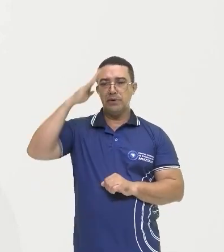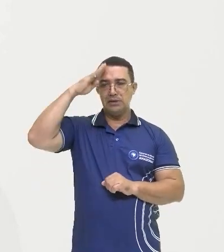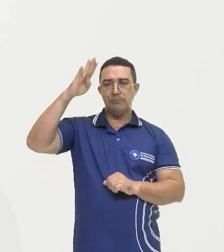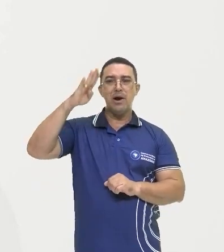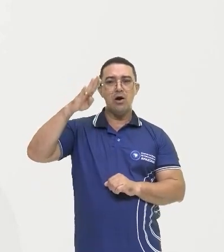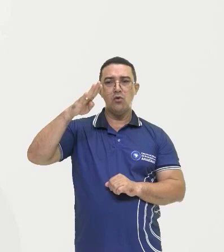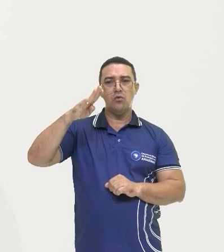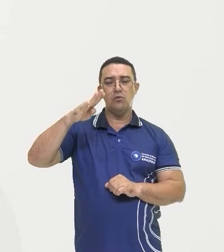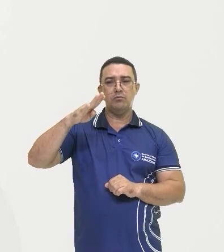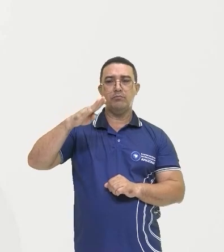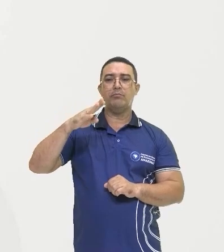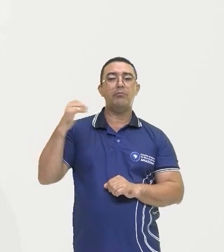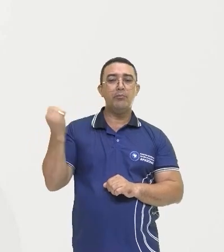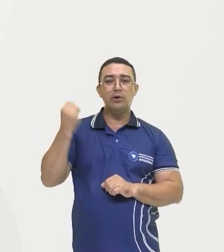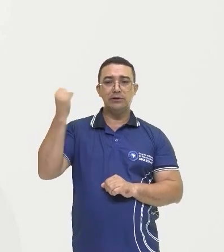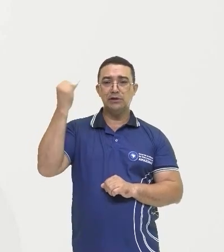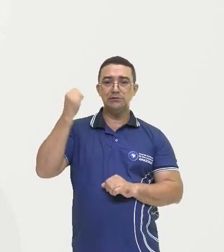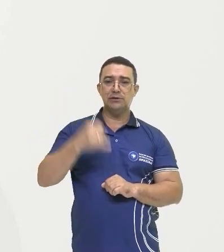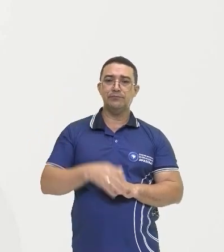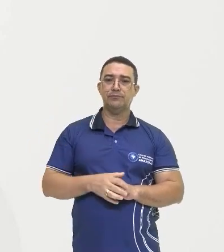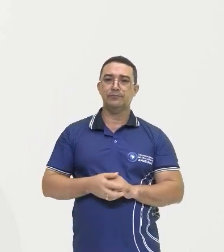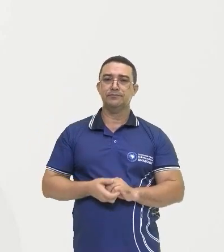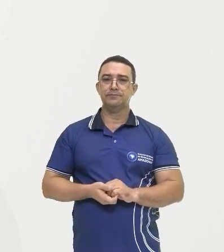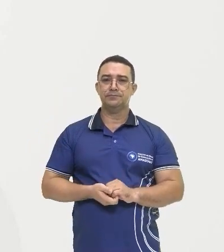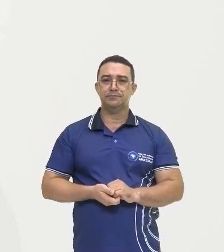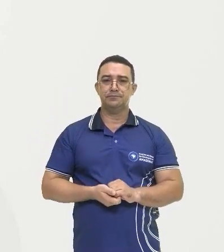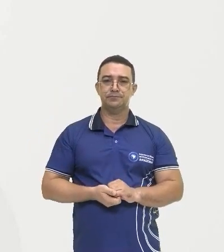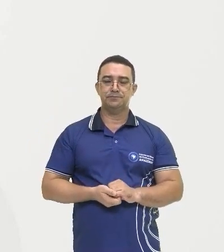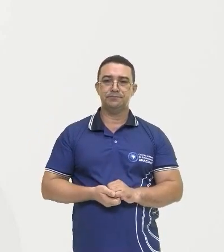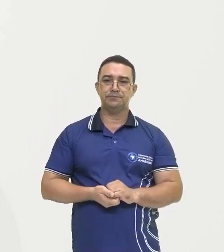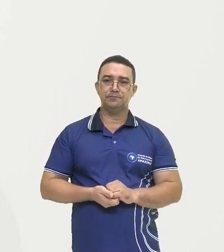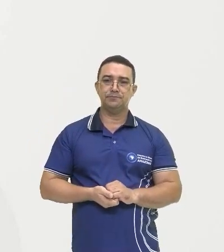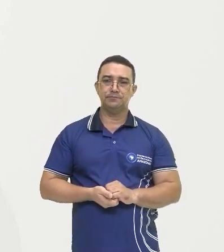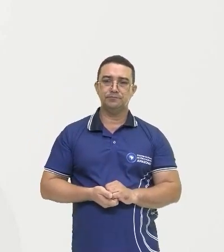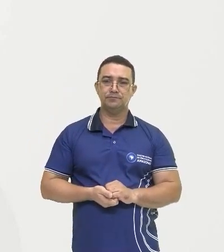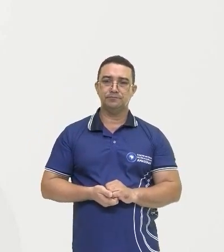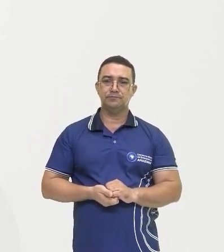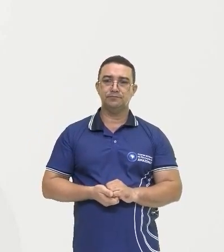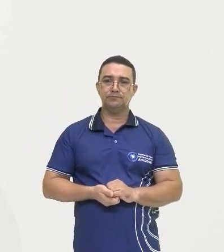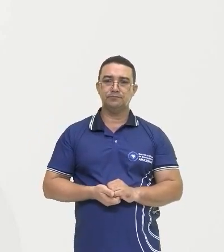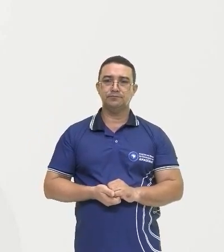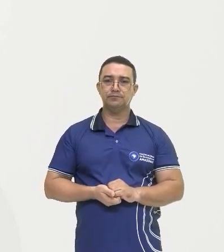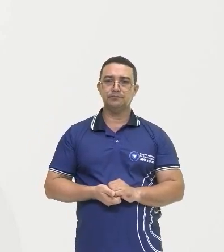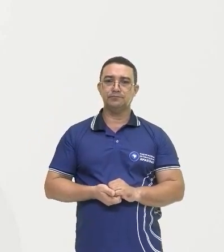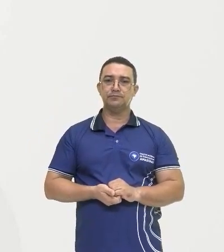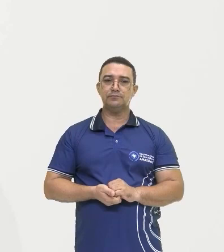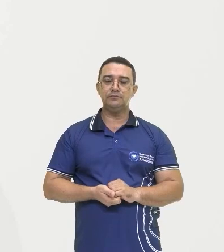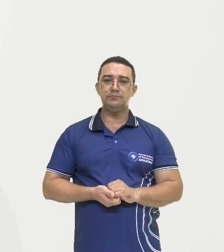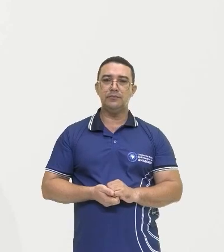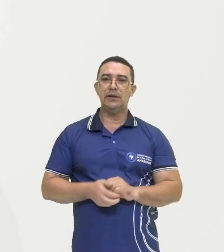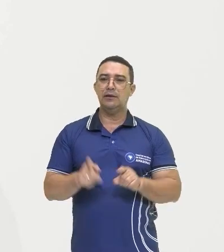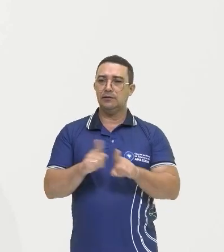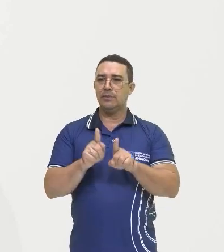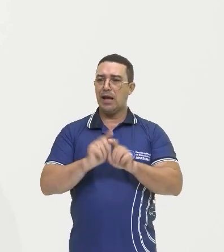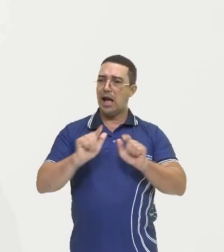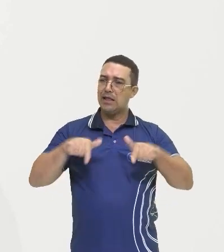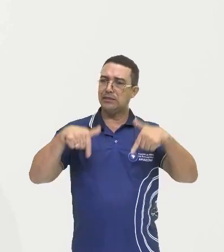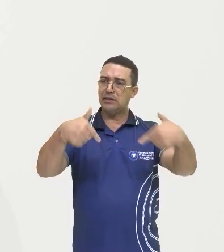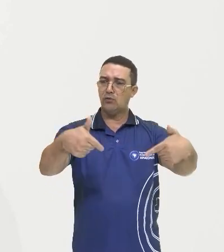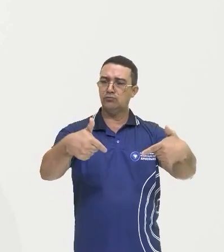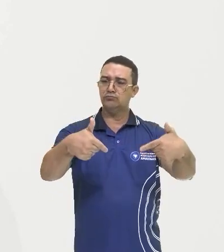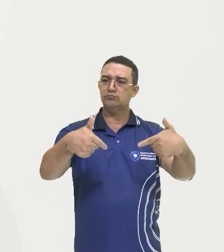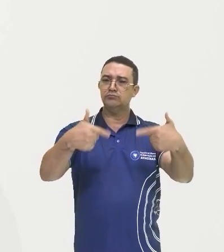blocos econômicos. E as desvantagens, professor? Olha só, as ações de cooperação, ela reduz